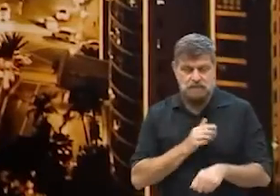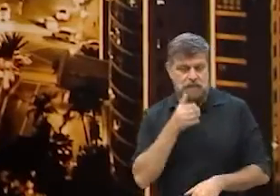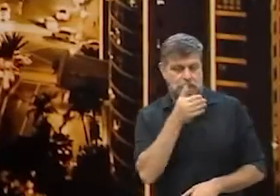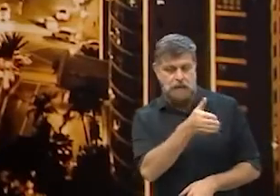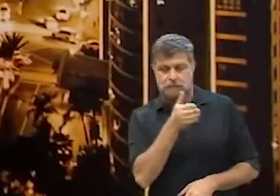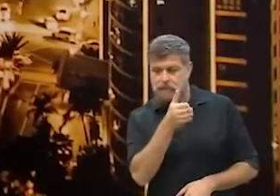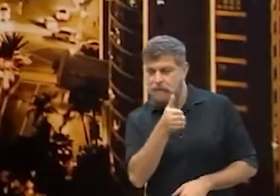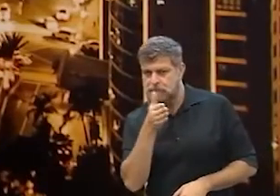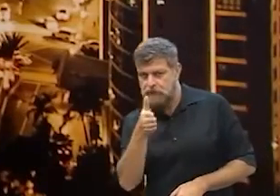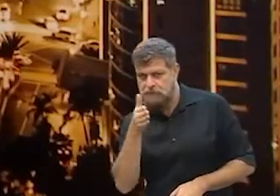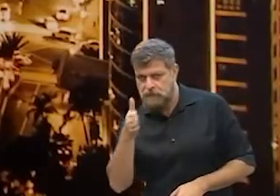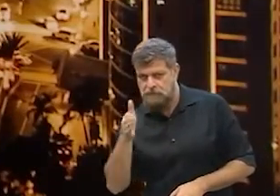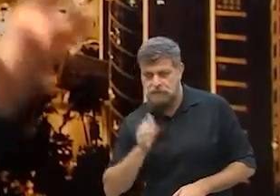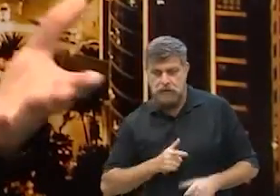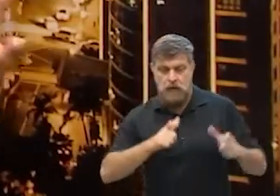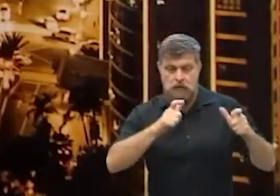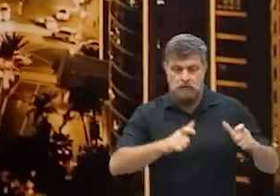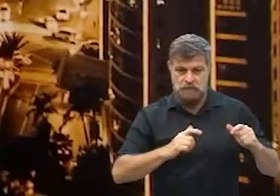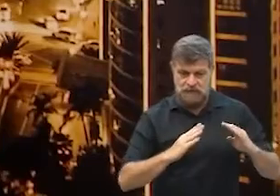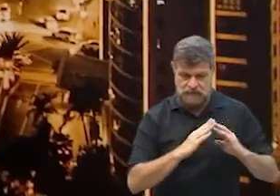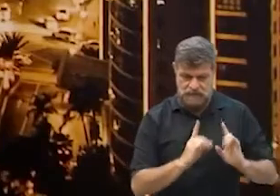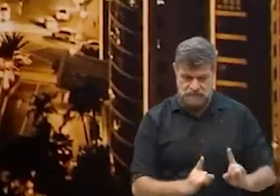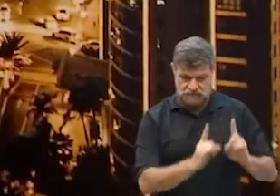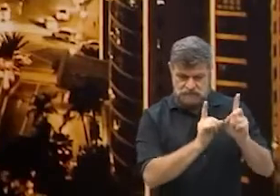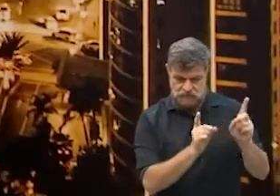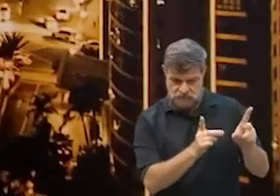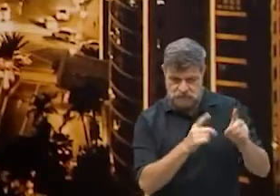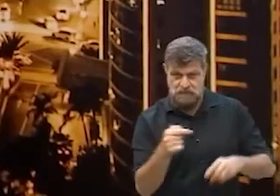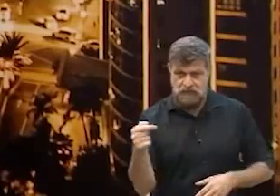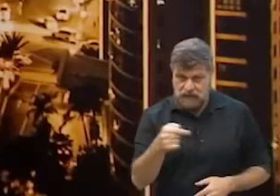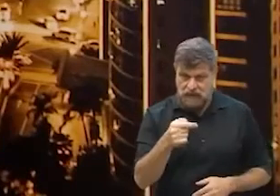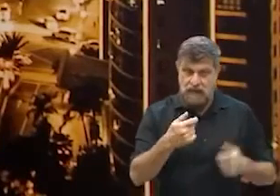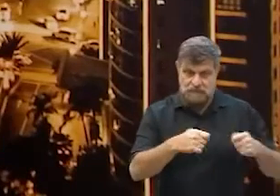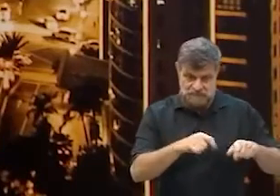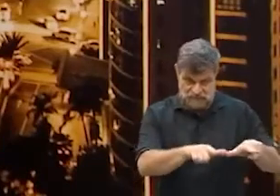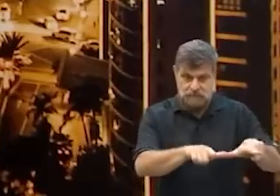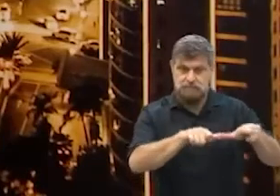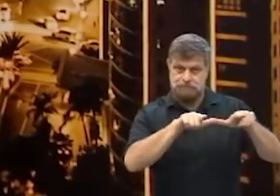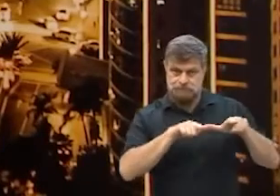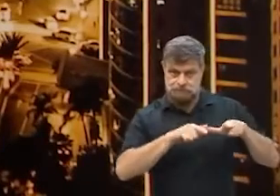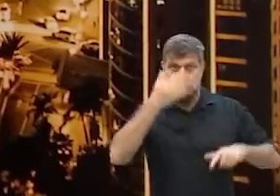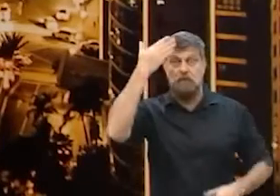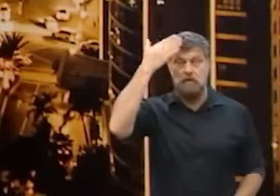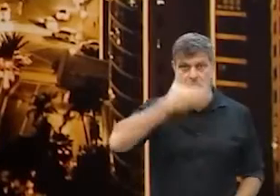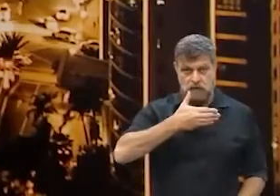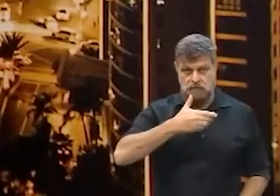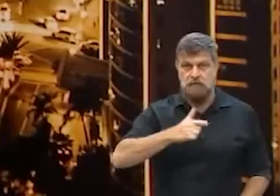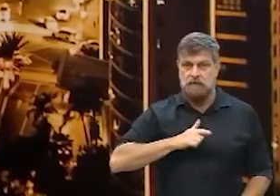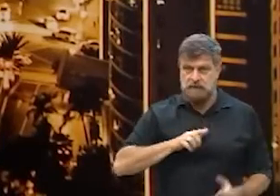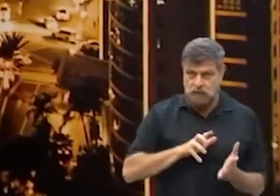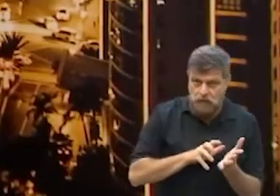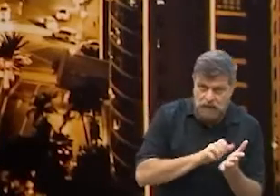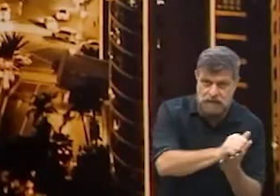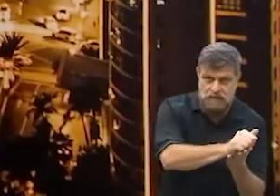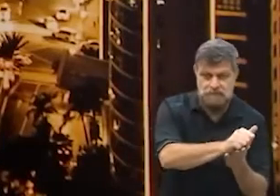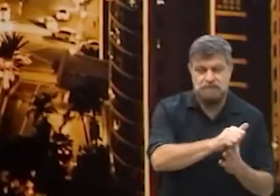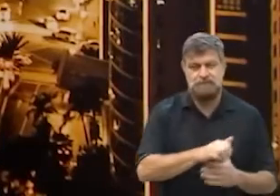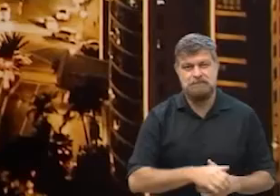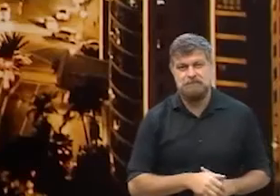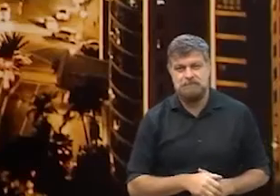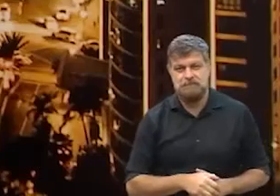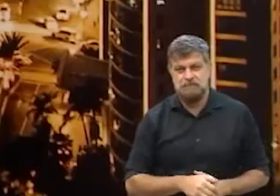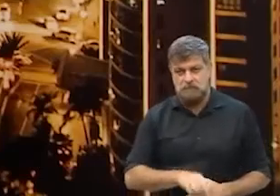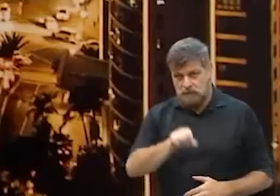nas imobiliárias e se tiver alguém, a imobiliária é notificada. Então sempre tem que estar cadastrado.